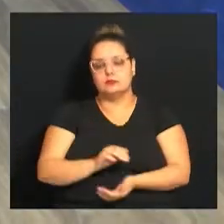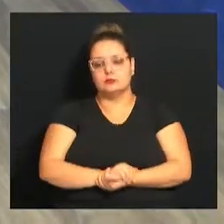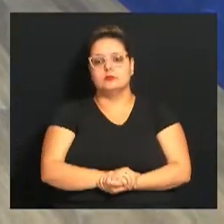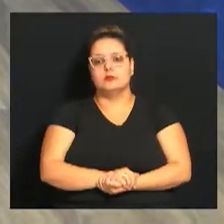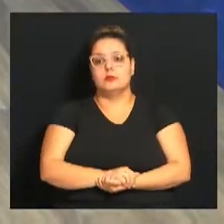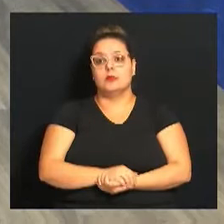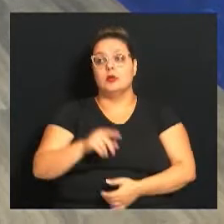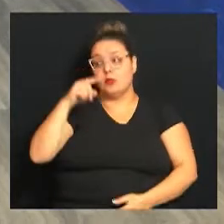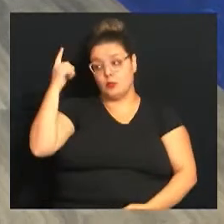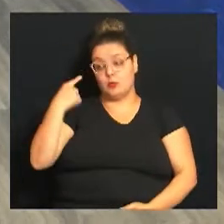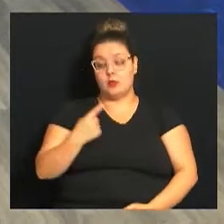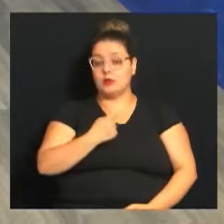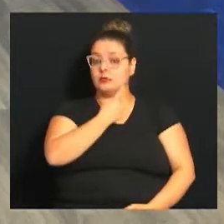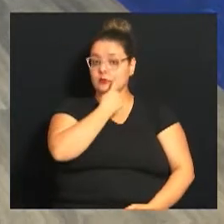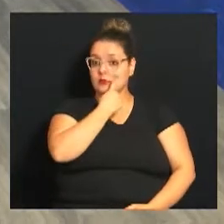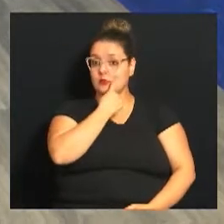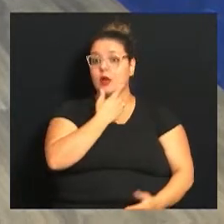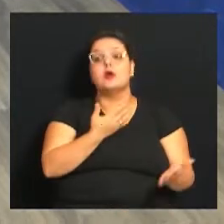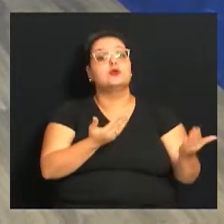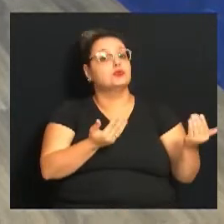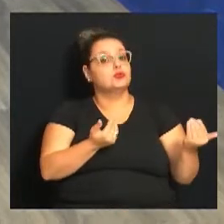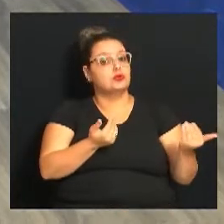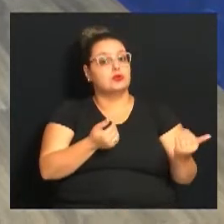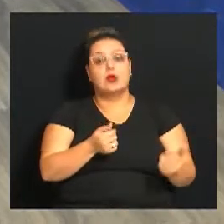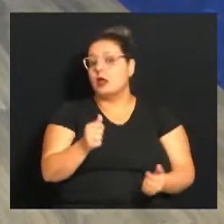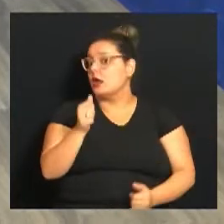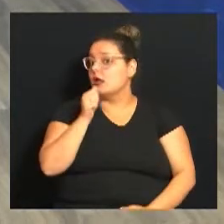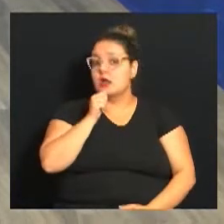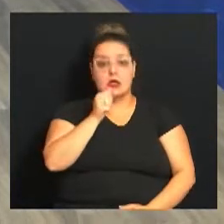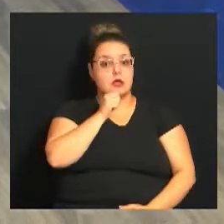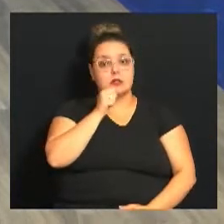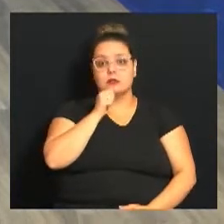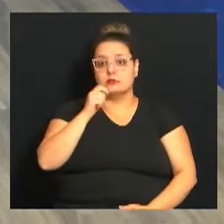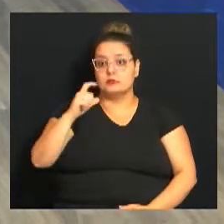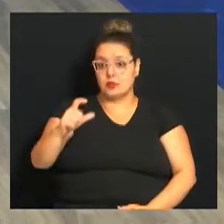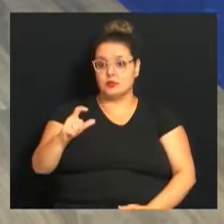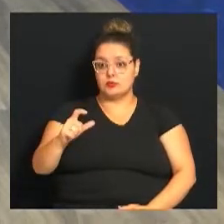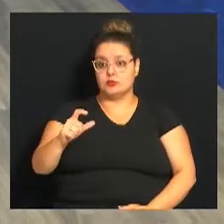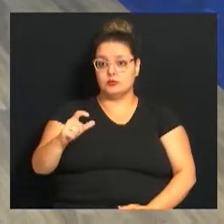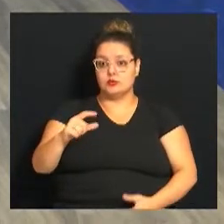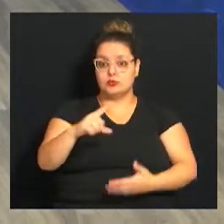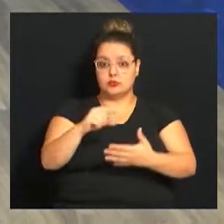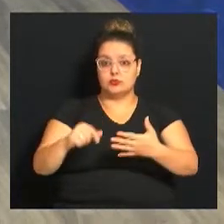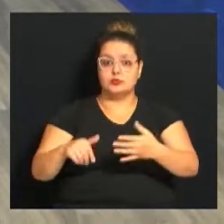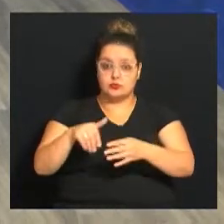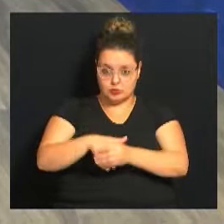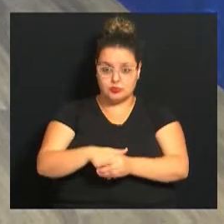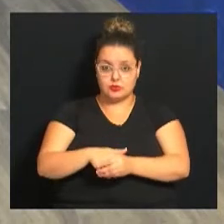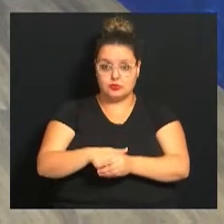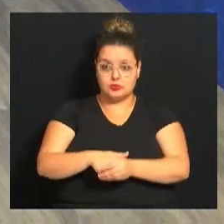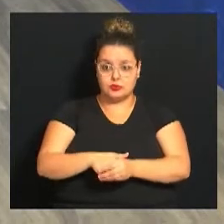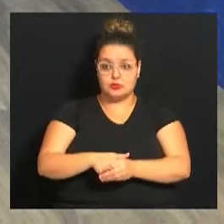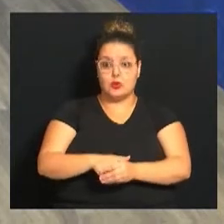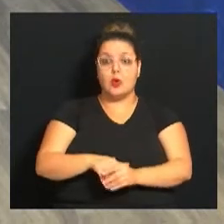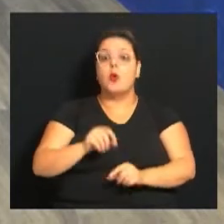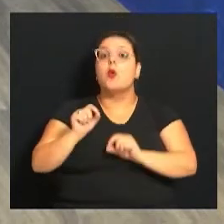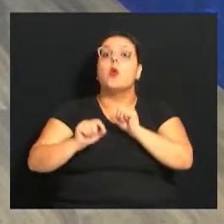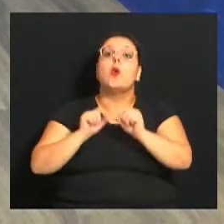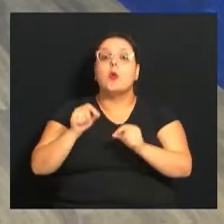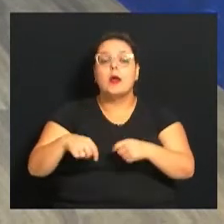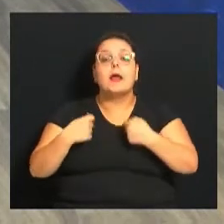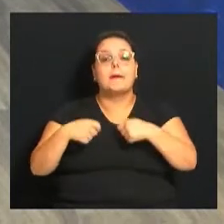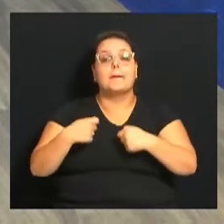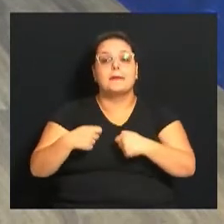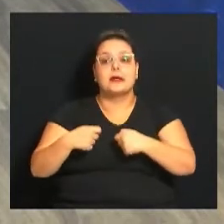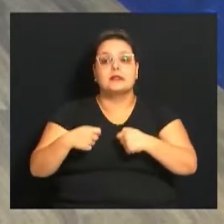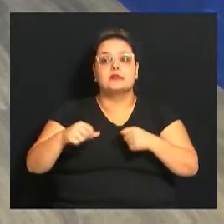para os jovens que ainda não tiraram o título de eleitor a partir dos 16 anos, ou quem precisa transferir o título